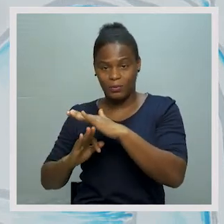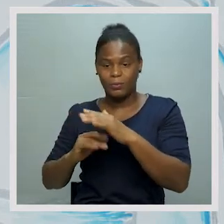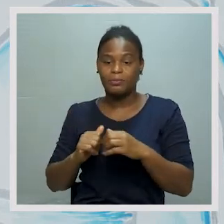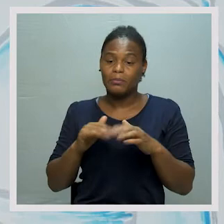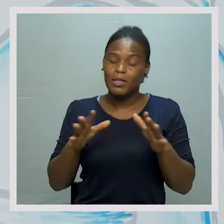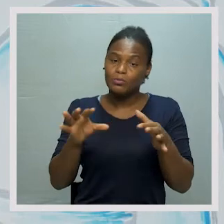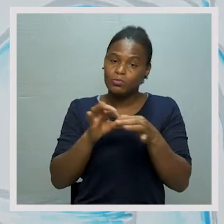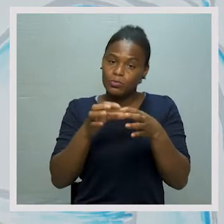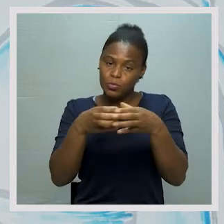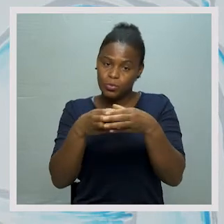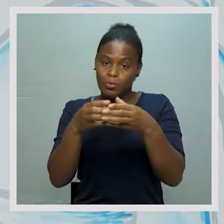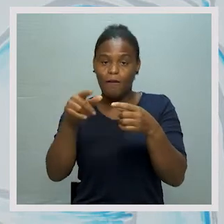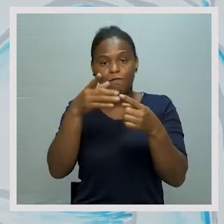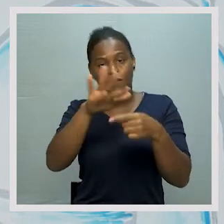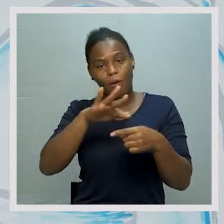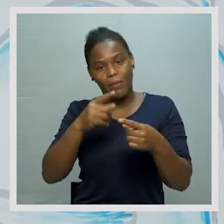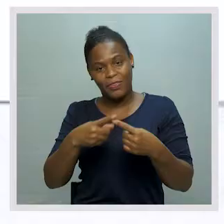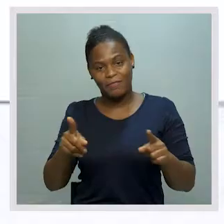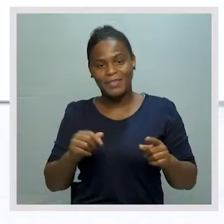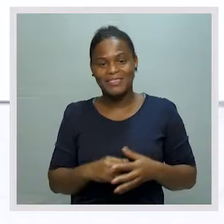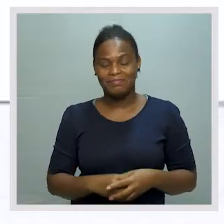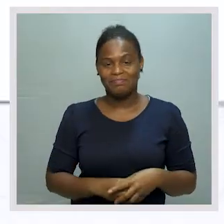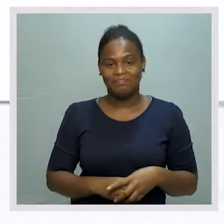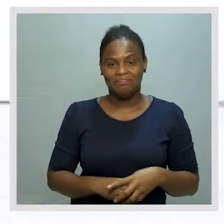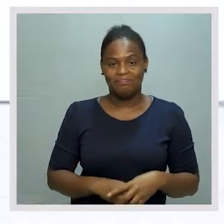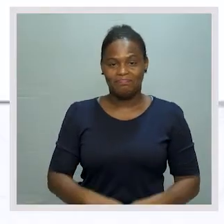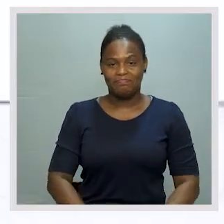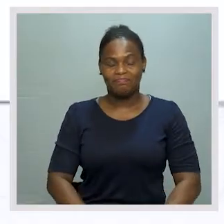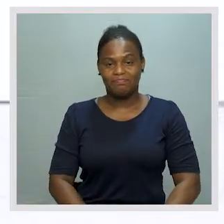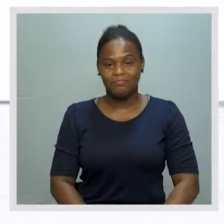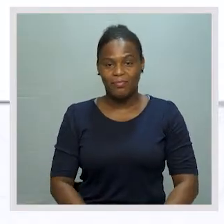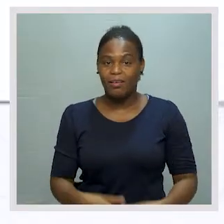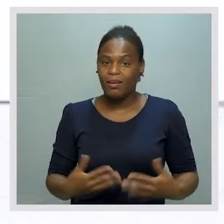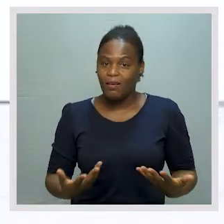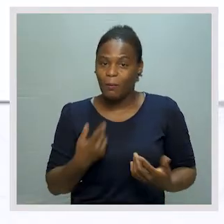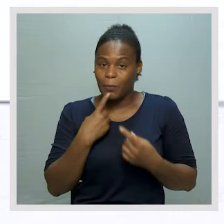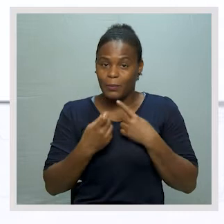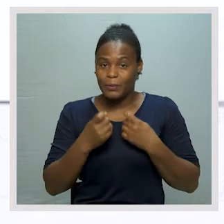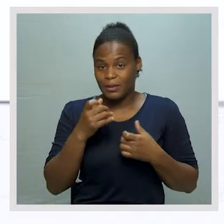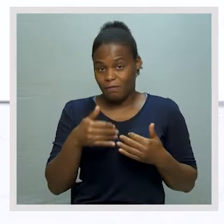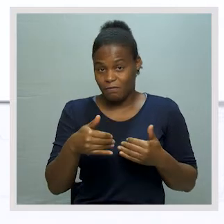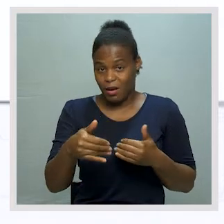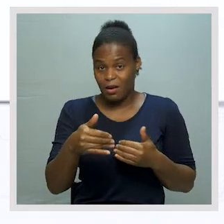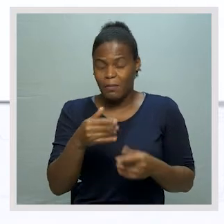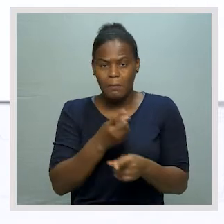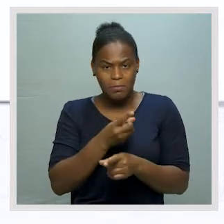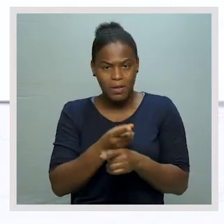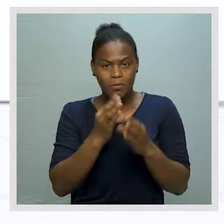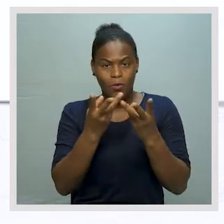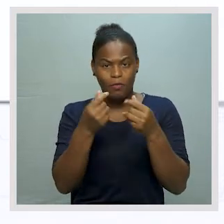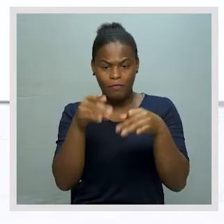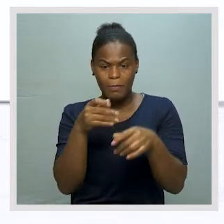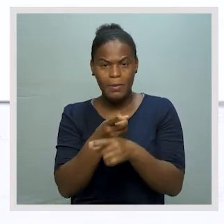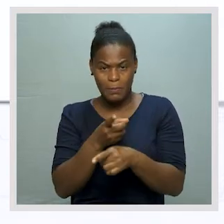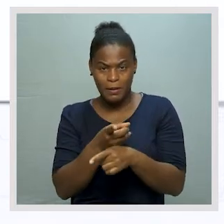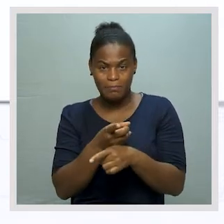mas associados de formas diferentes. Será que vai dar o mesmo